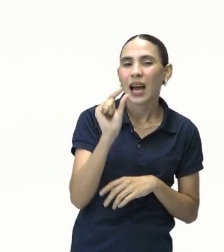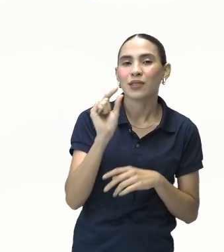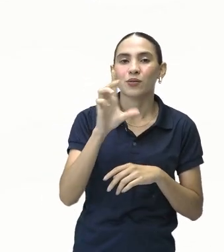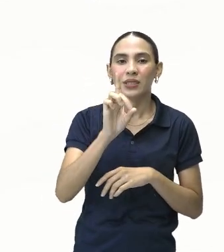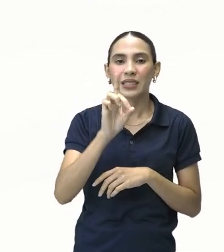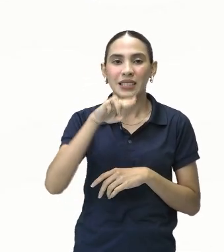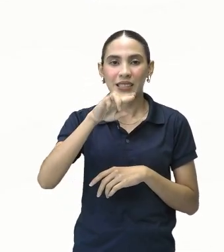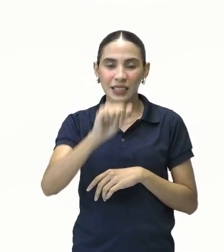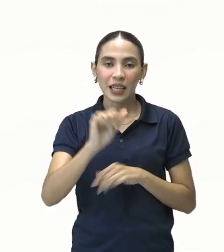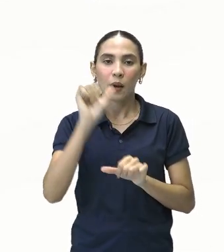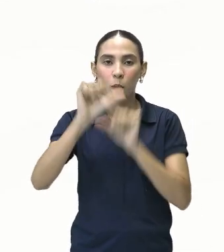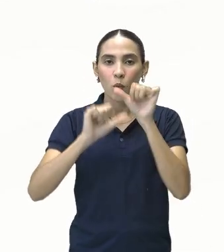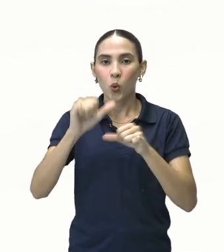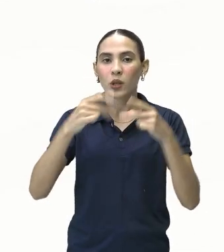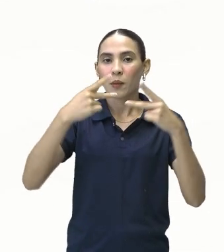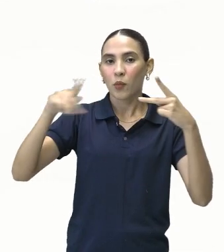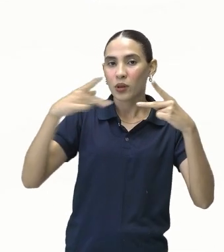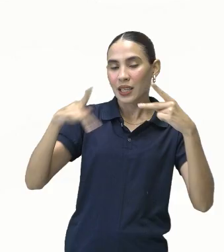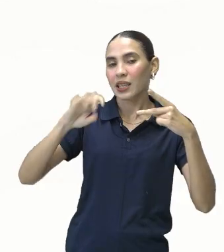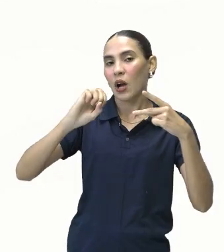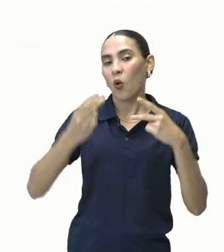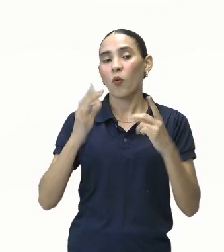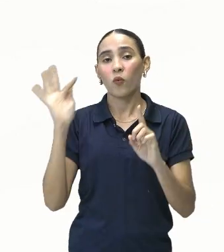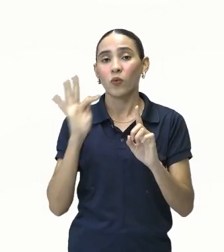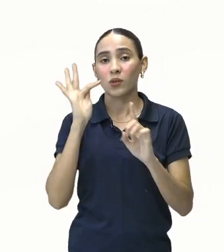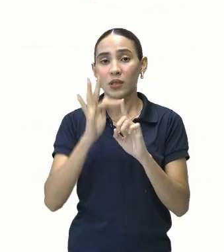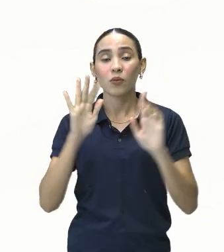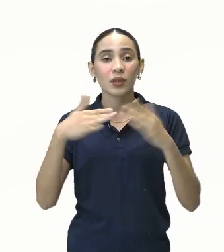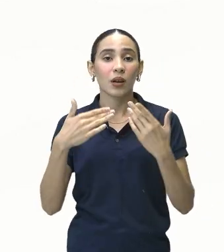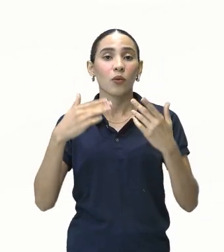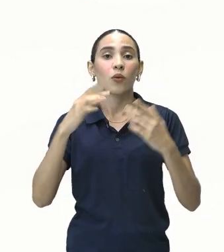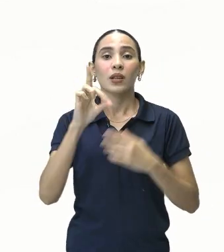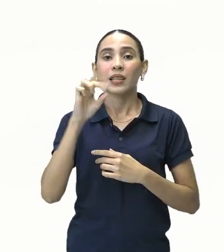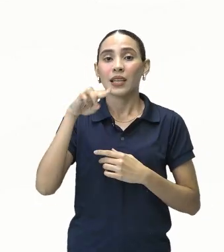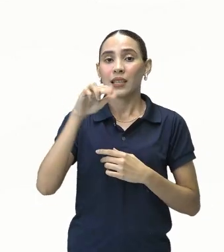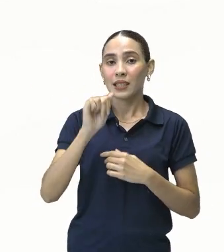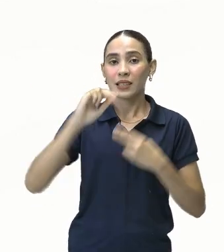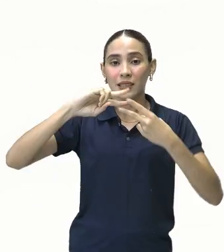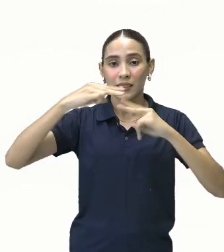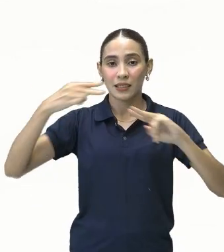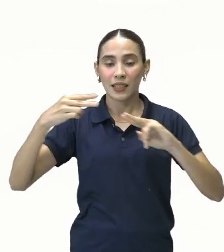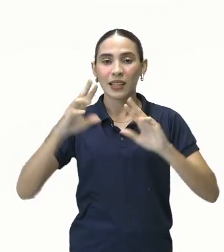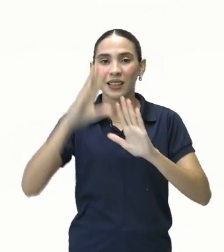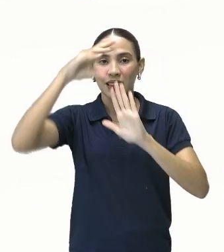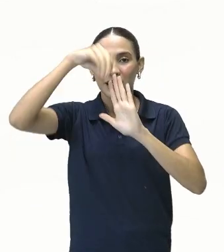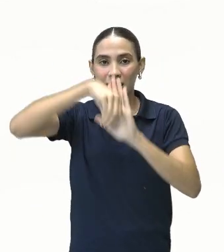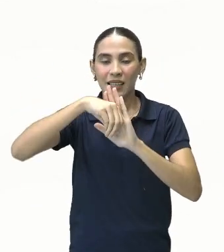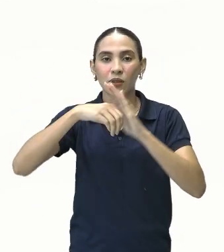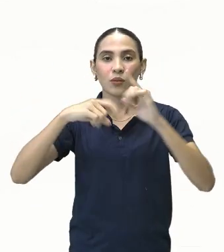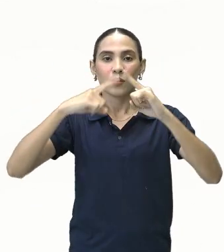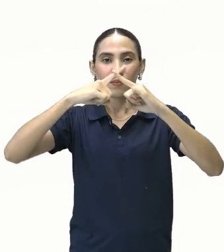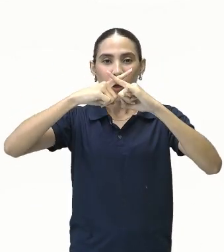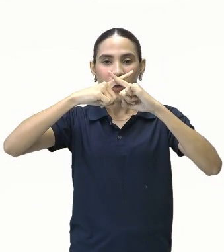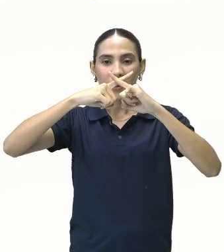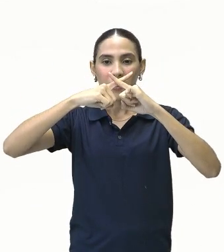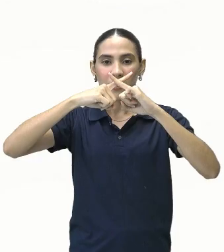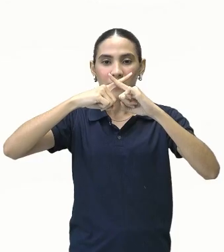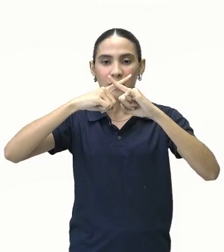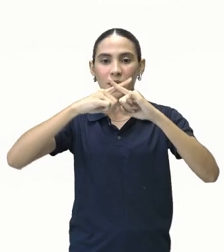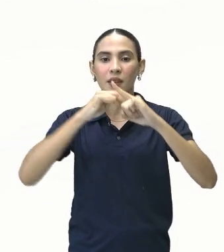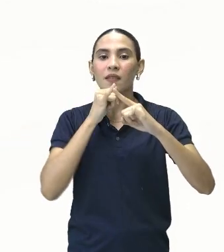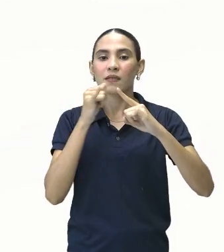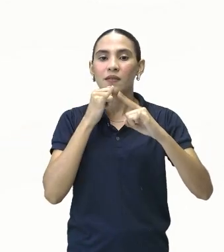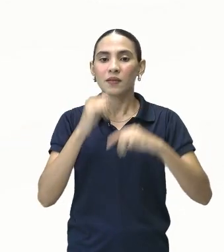codifica uma proteína ou função. Então, o DNA ele está aqui bem condensado,